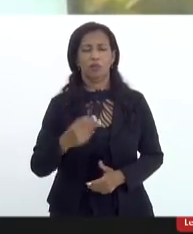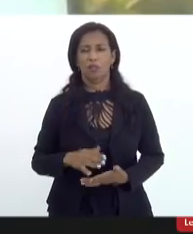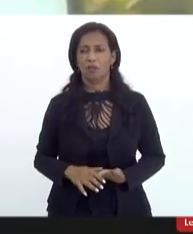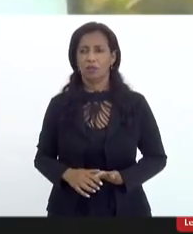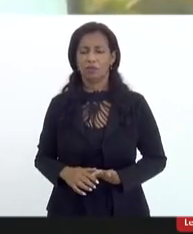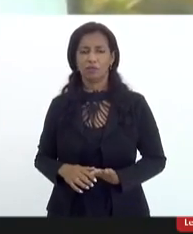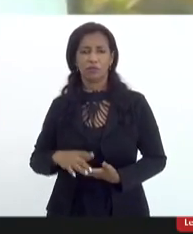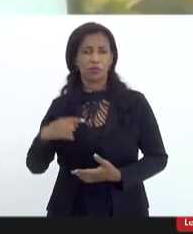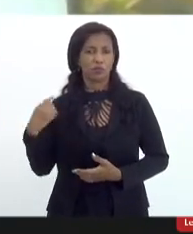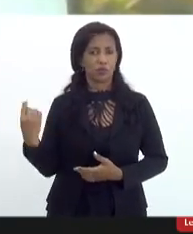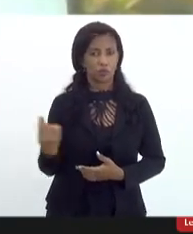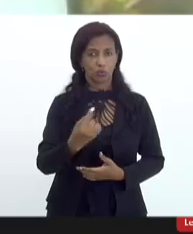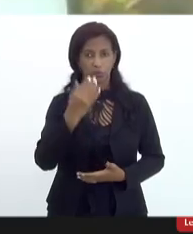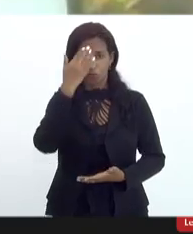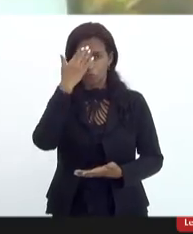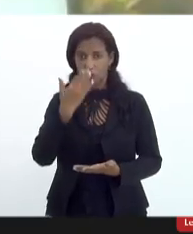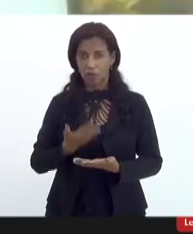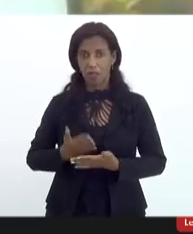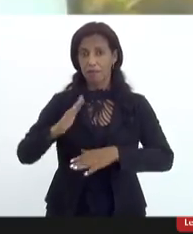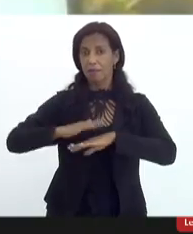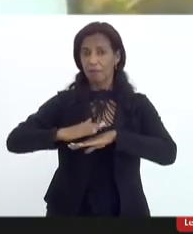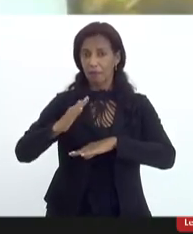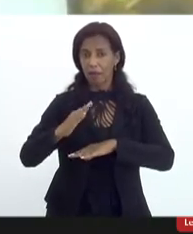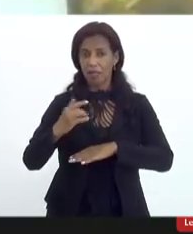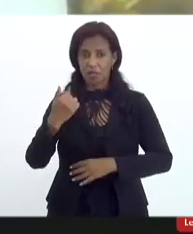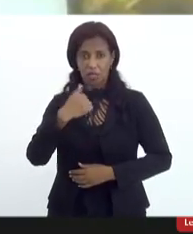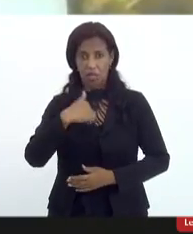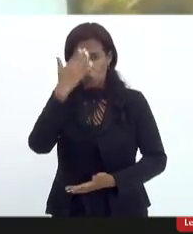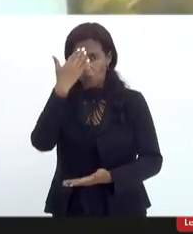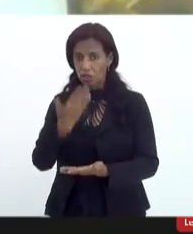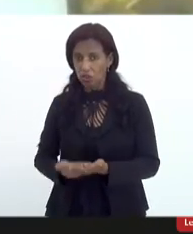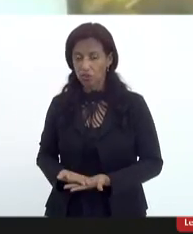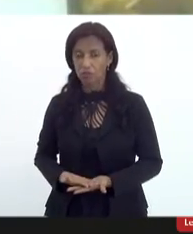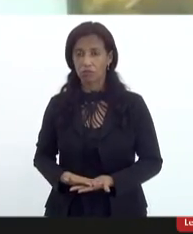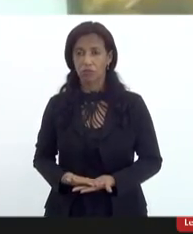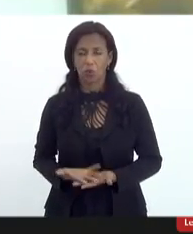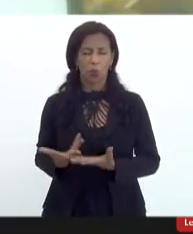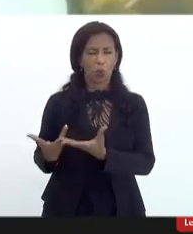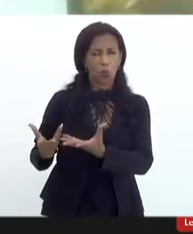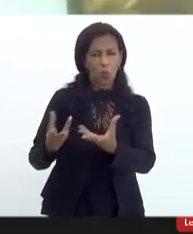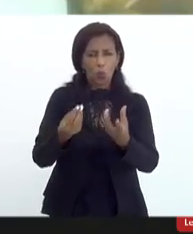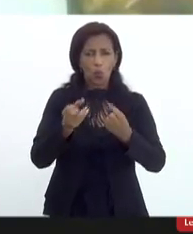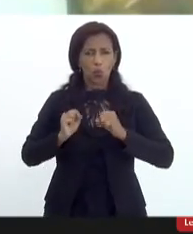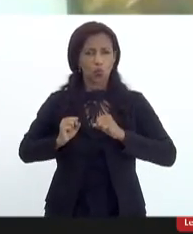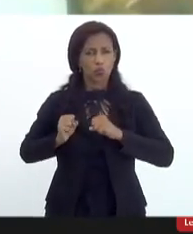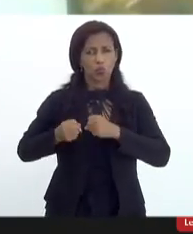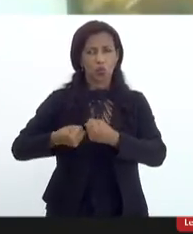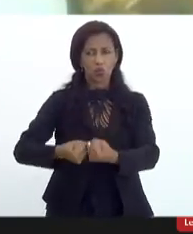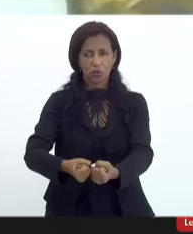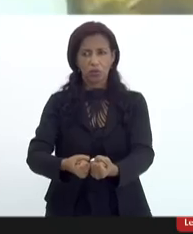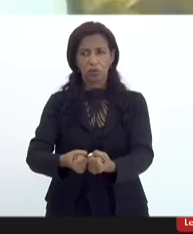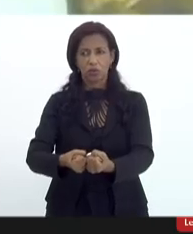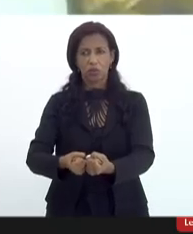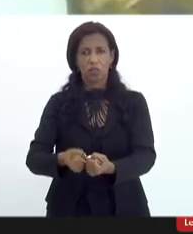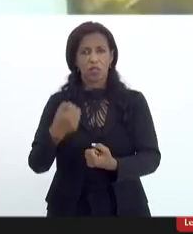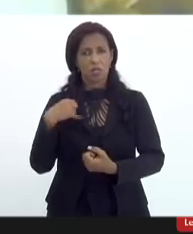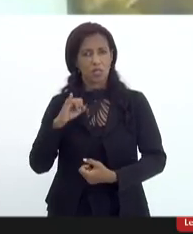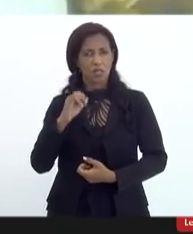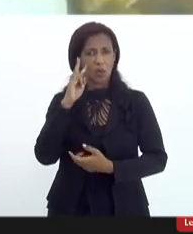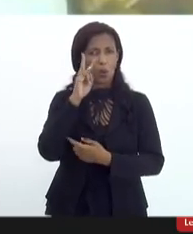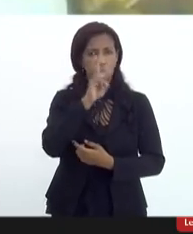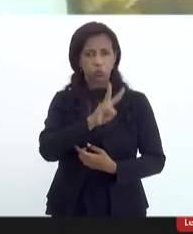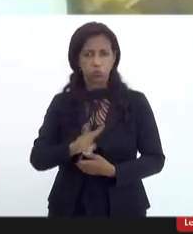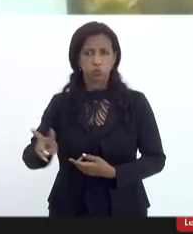nós acreditamos. E mais, eu acredito muito fortemente que, se